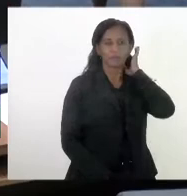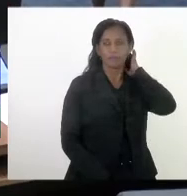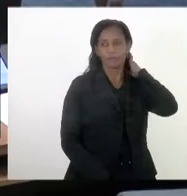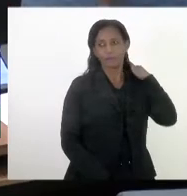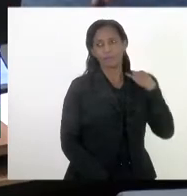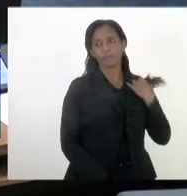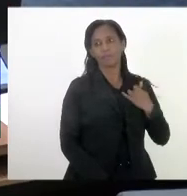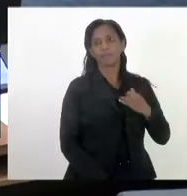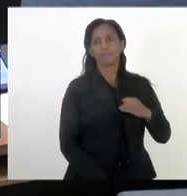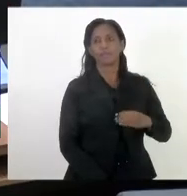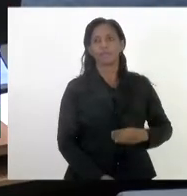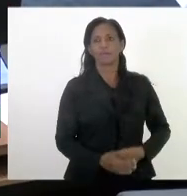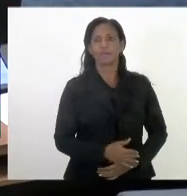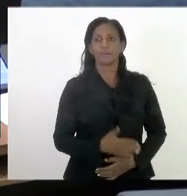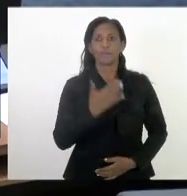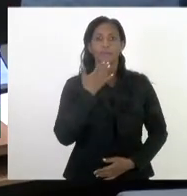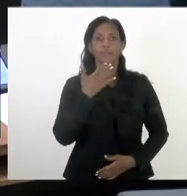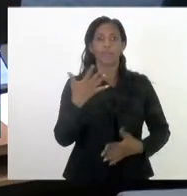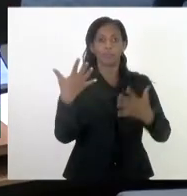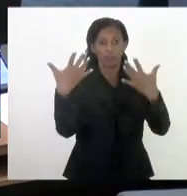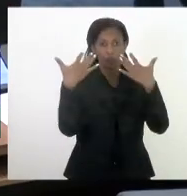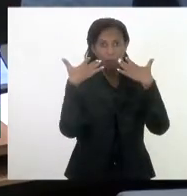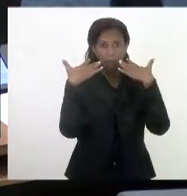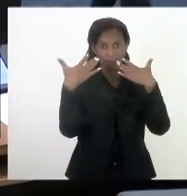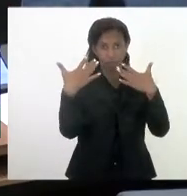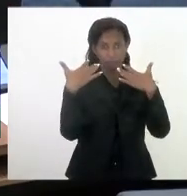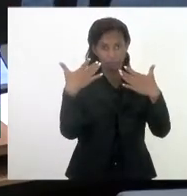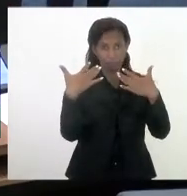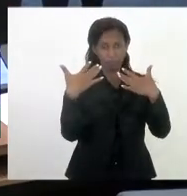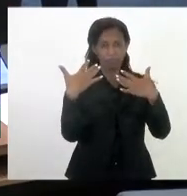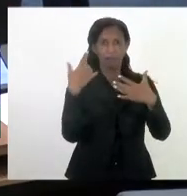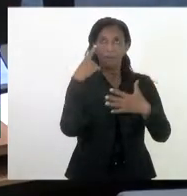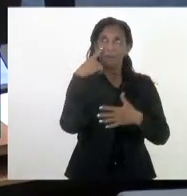De atenção aí, a assessoria, para que a gente possa regular o ar.